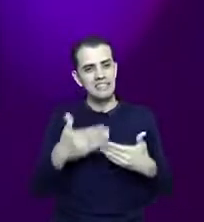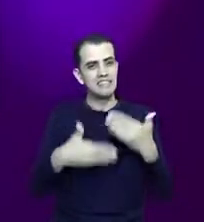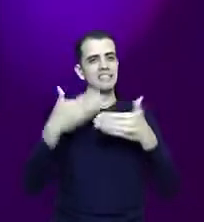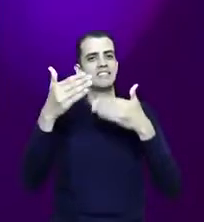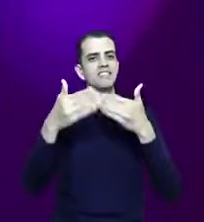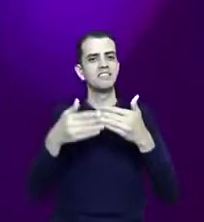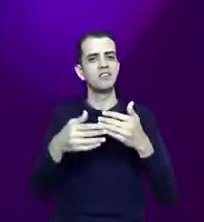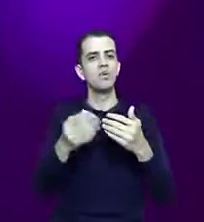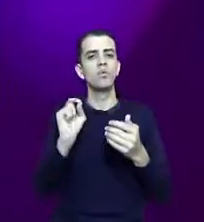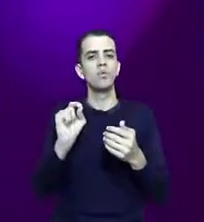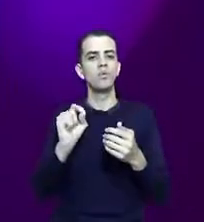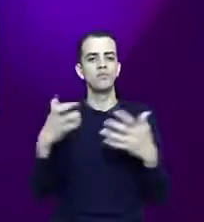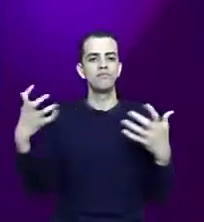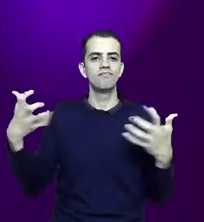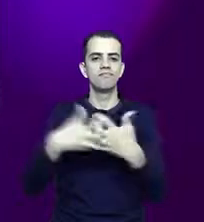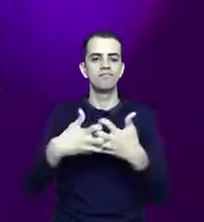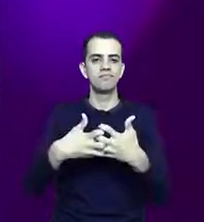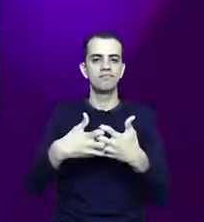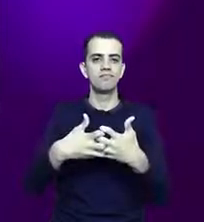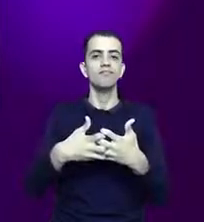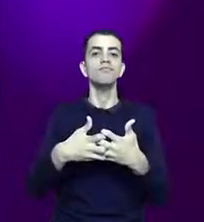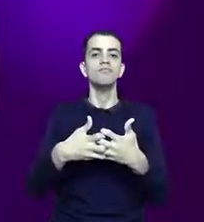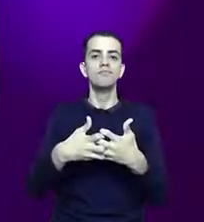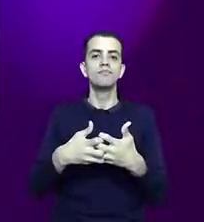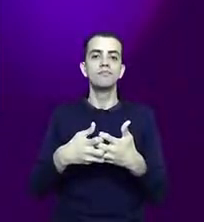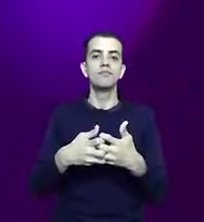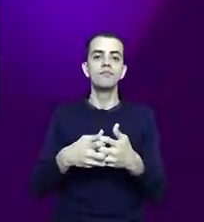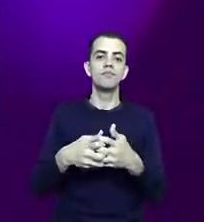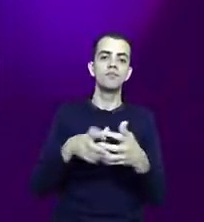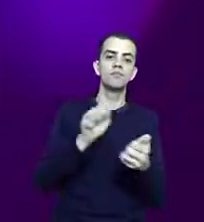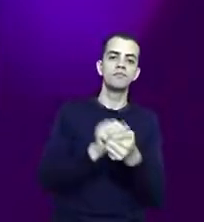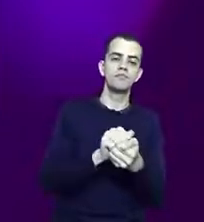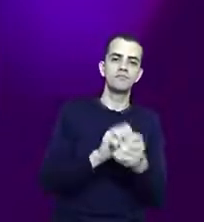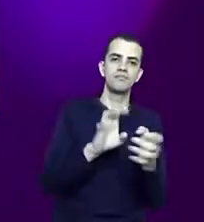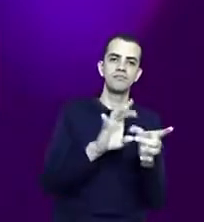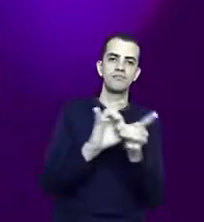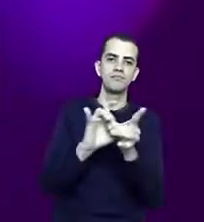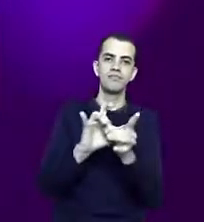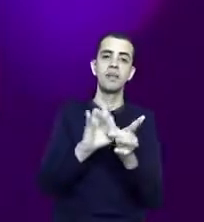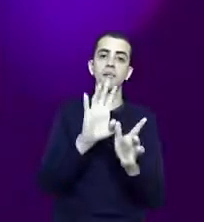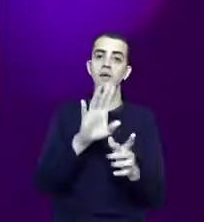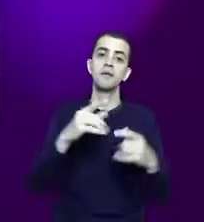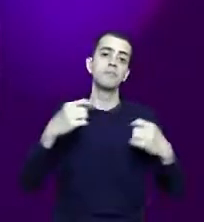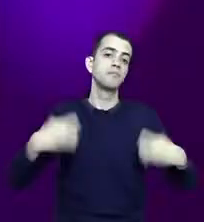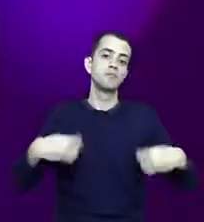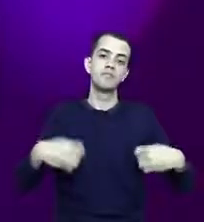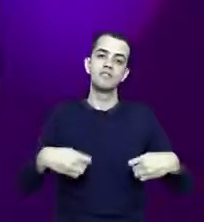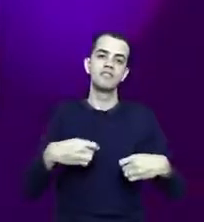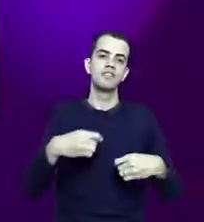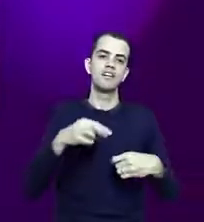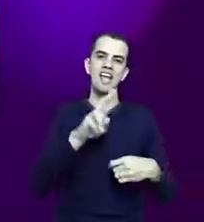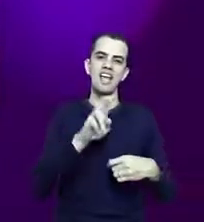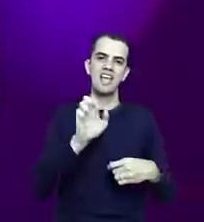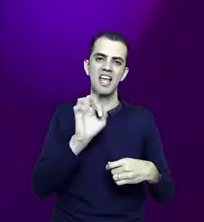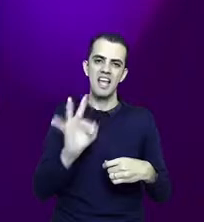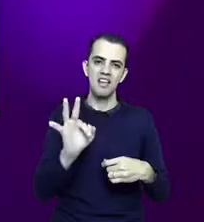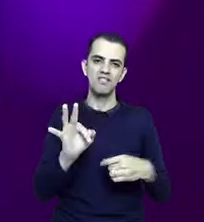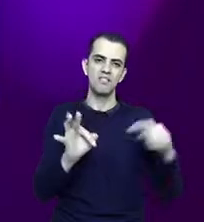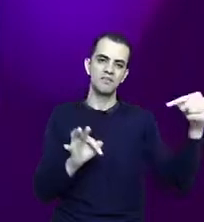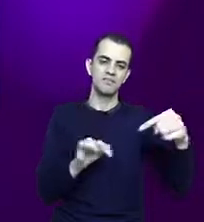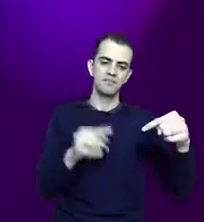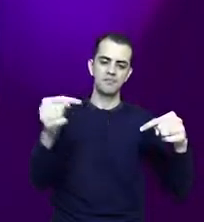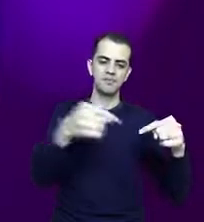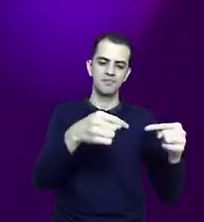tentar fazer um match dessa imagem com a imagem anatômica. Mas, para isso, a gente precisa de pontos de referência, mas a gente vai precisar